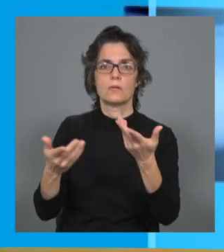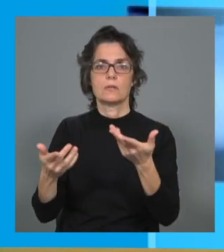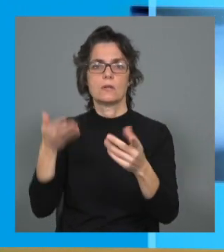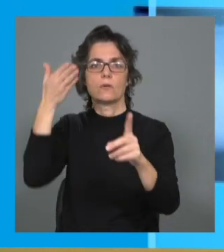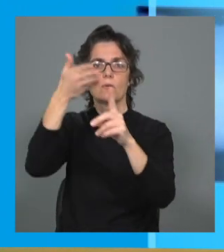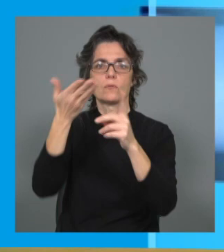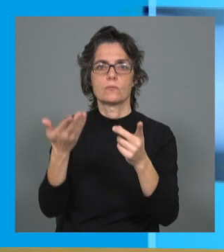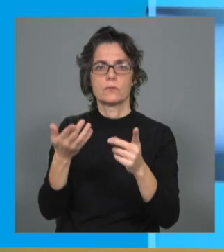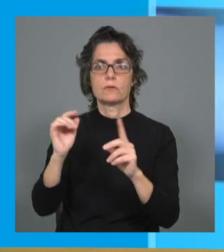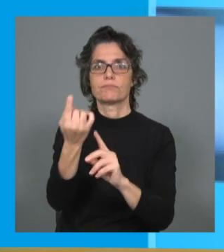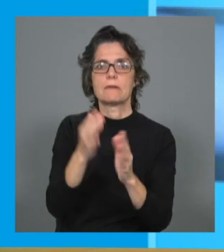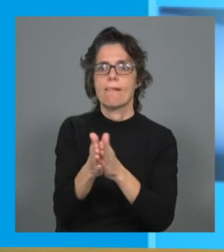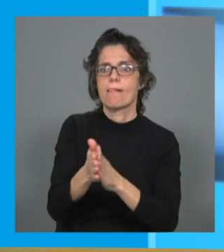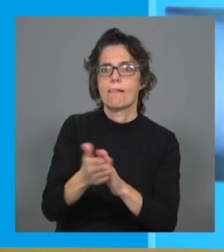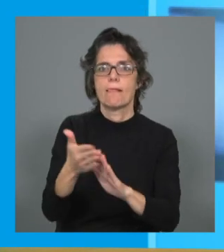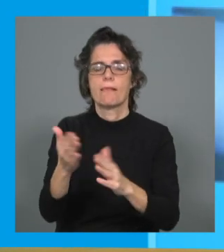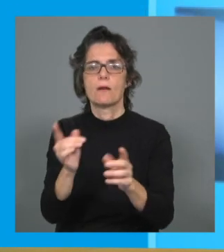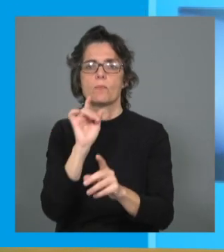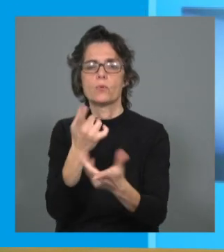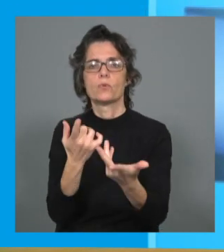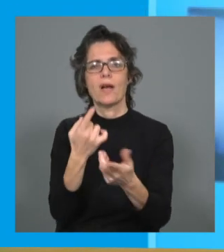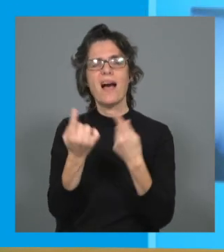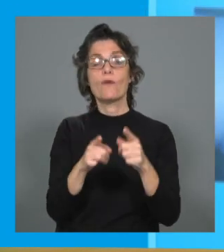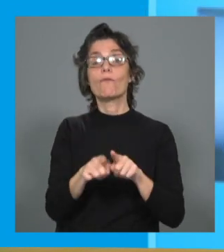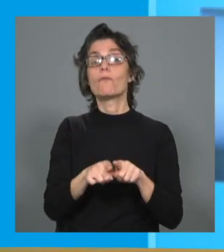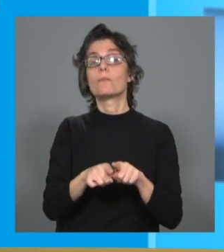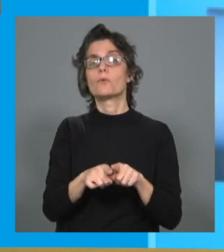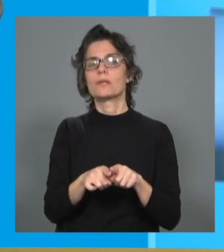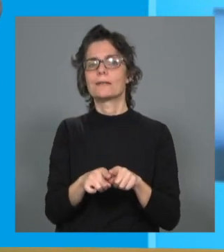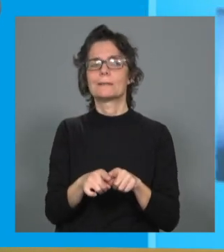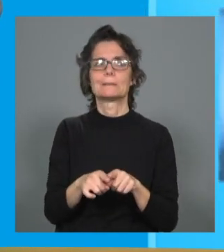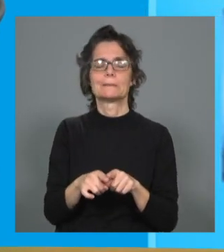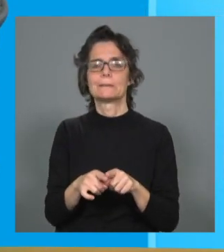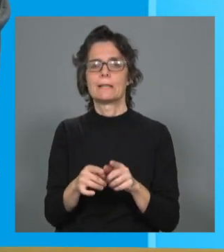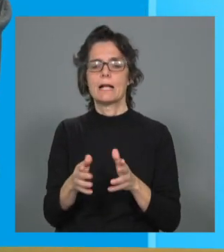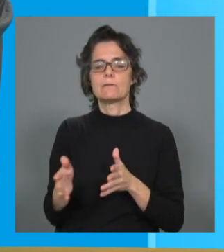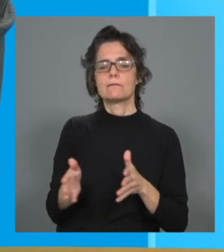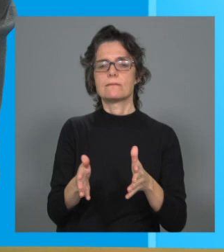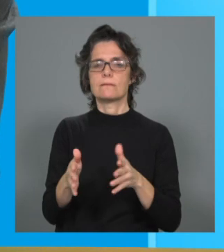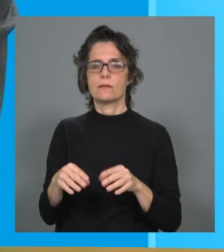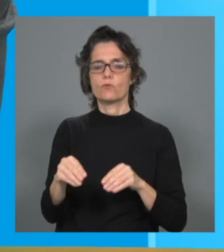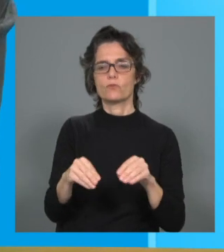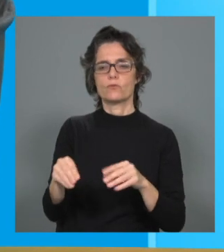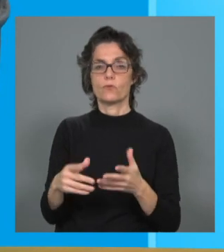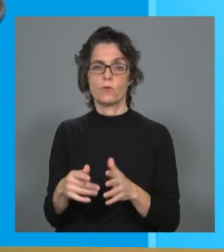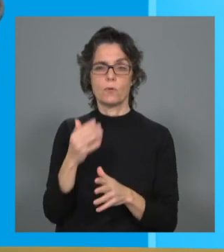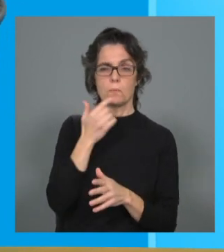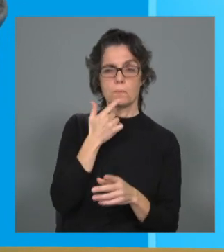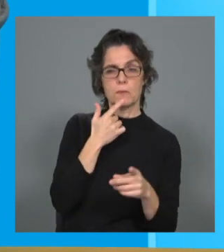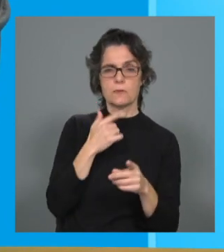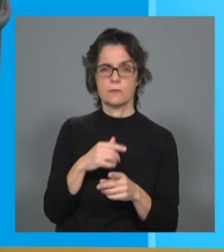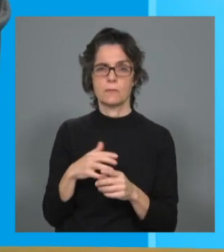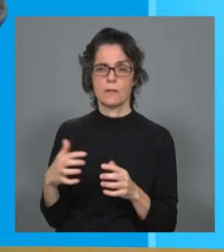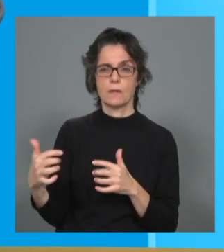objetivo imediato e no resultado imediato, muitas vezes a política é um jogo muito tático, ganhar a posição da formação política A face a